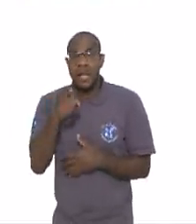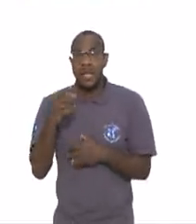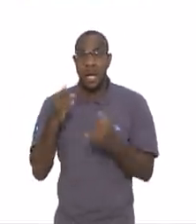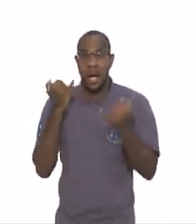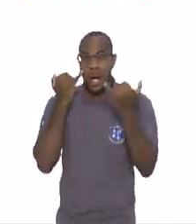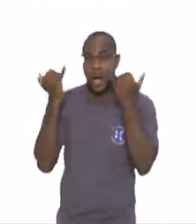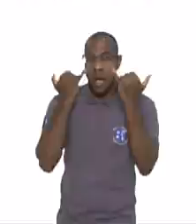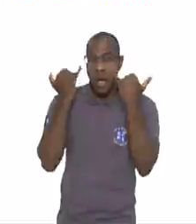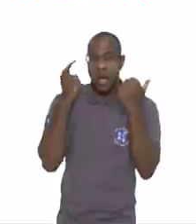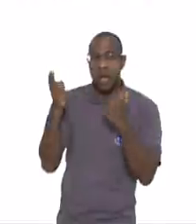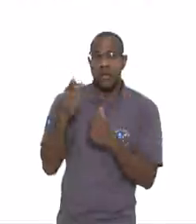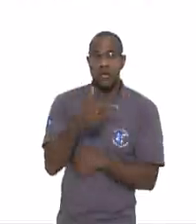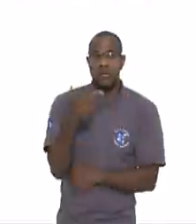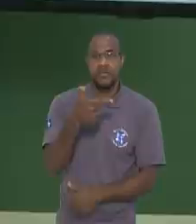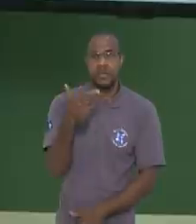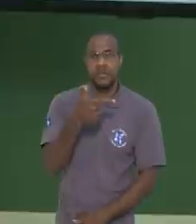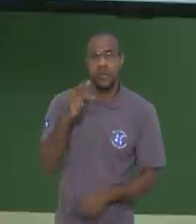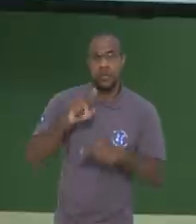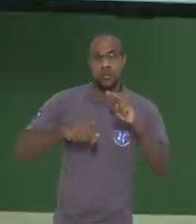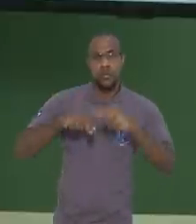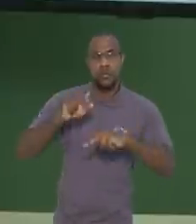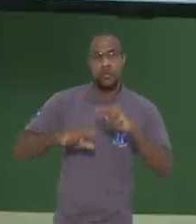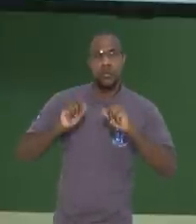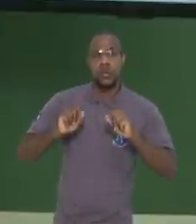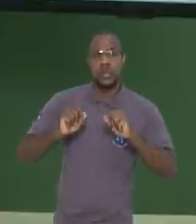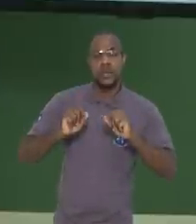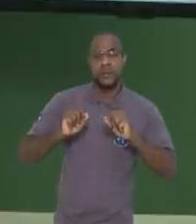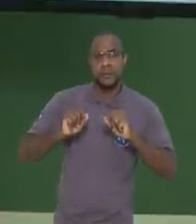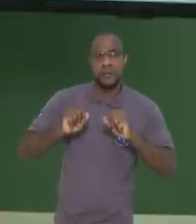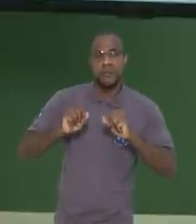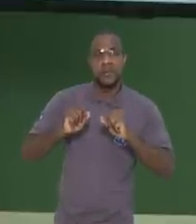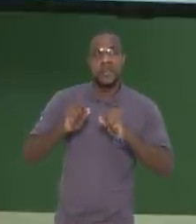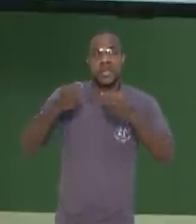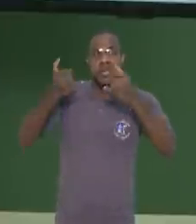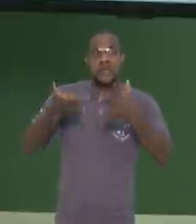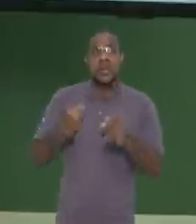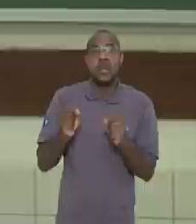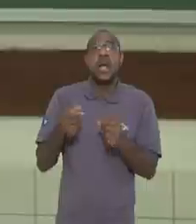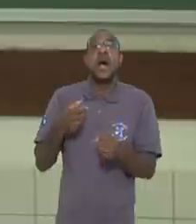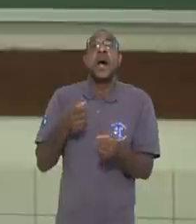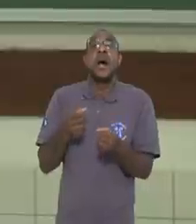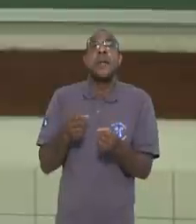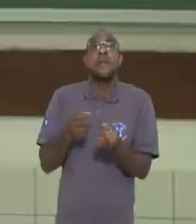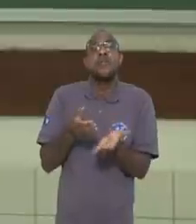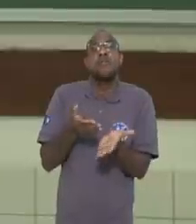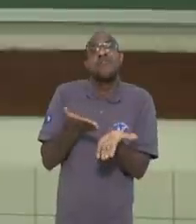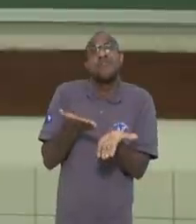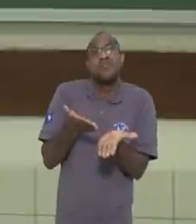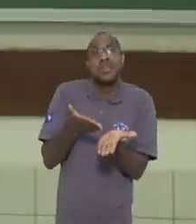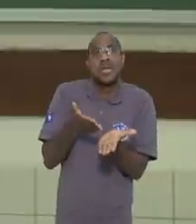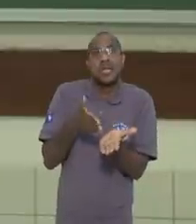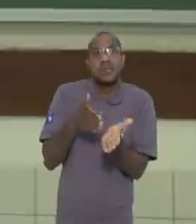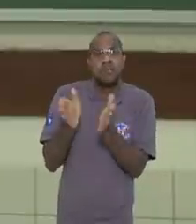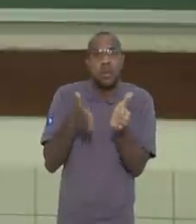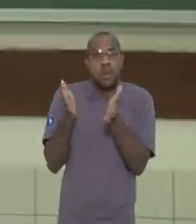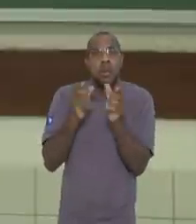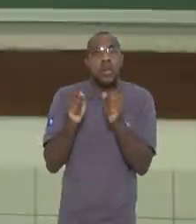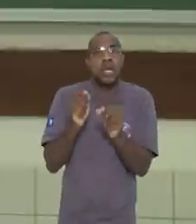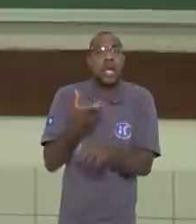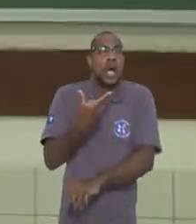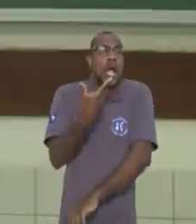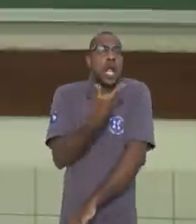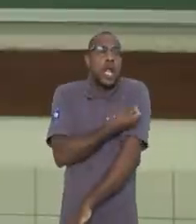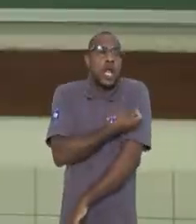dia 22 de junho aqui, então bem recente também, falando da produção de vacinas gênicas. Vacina